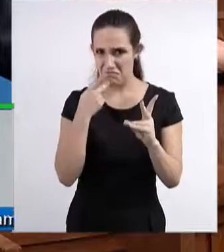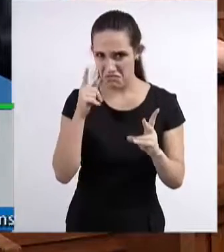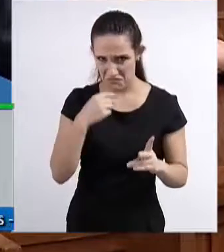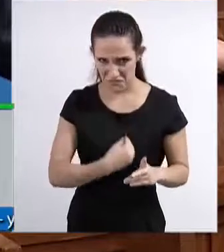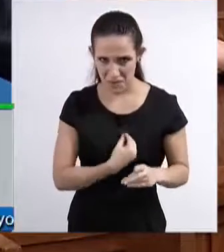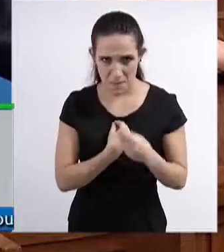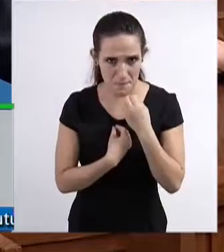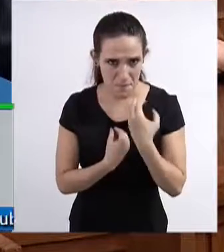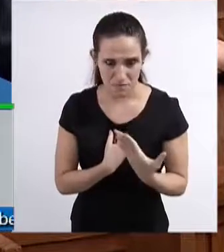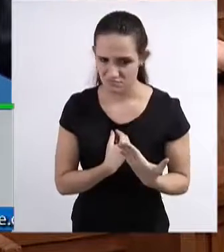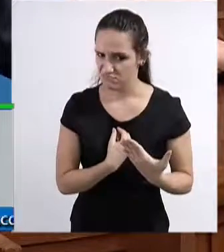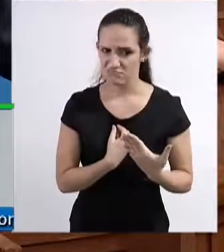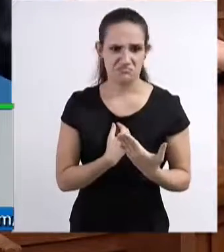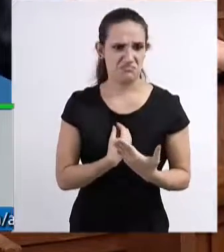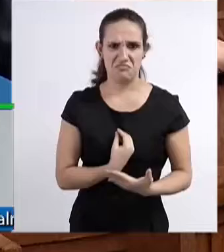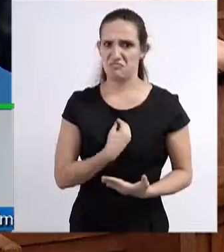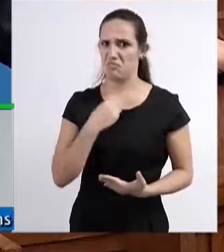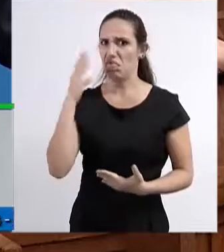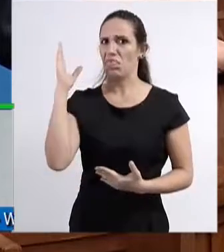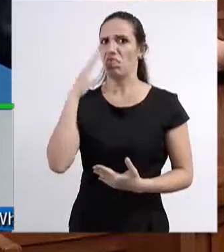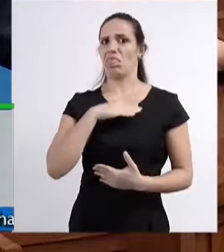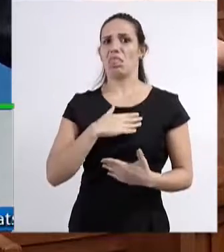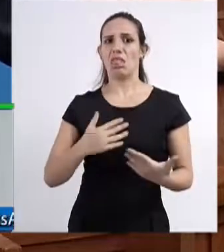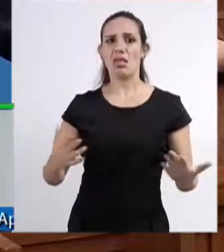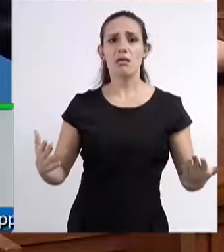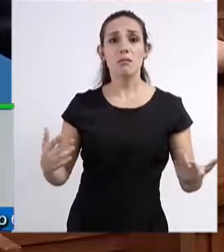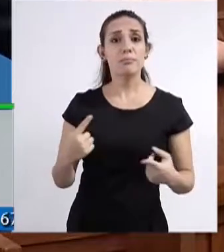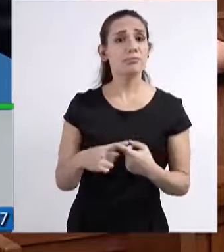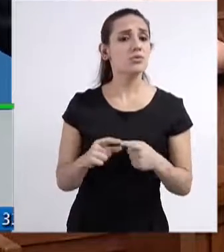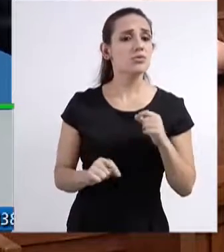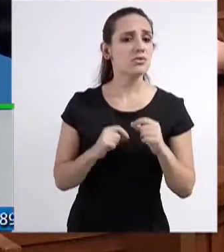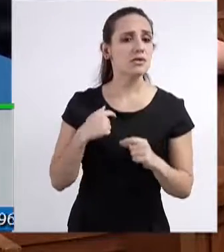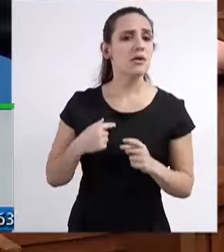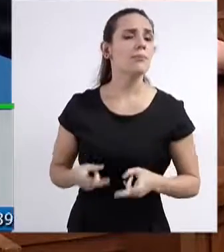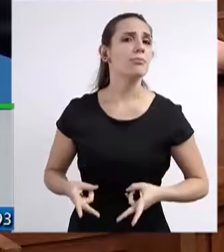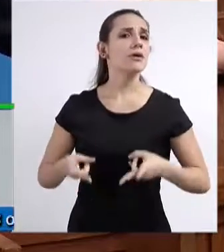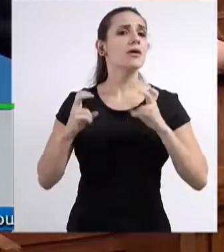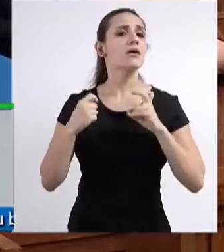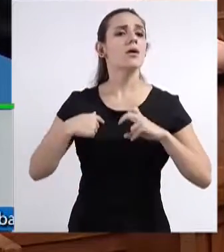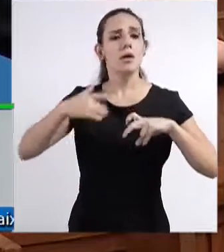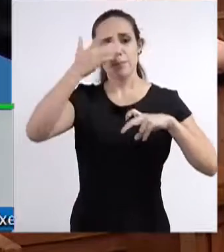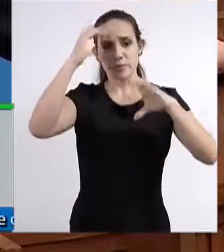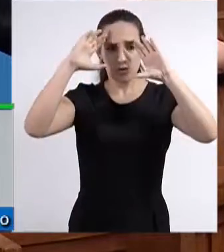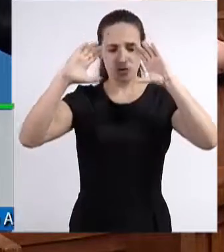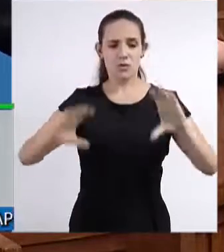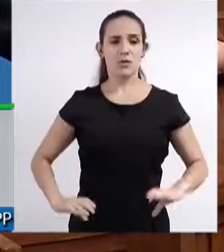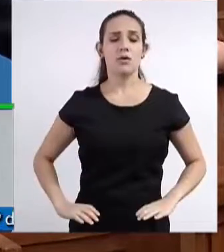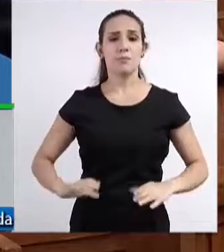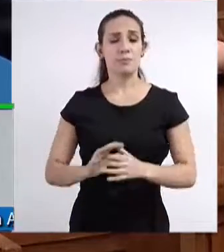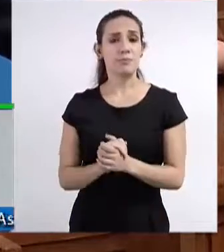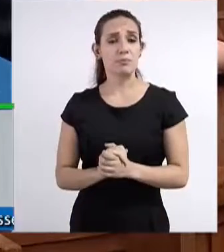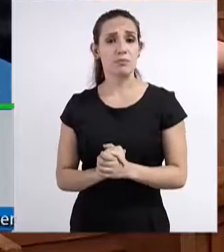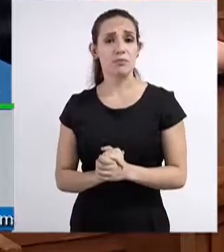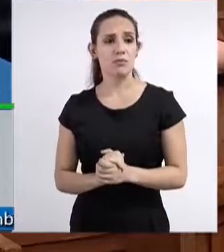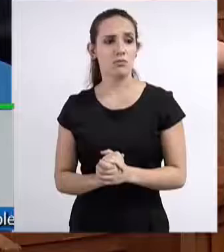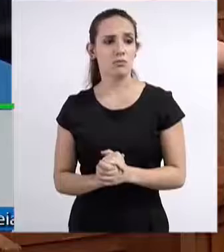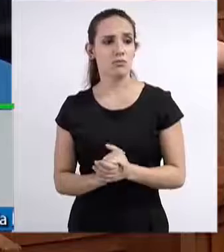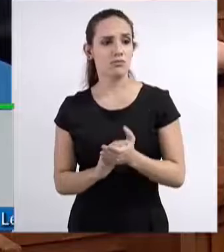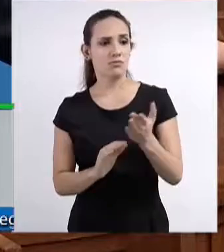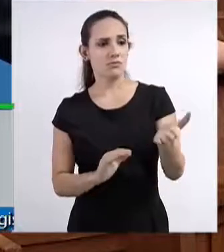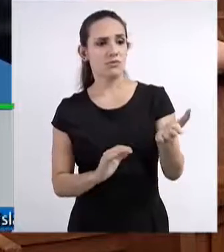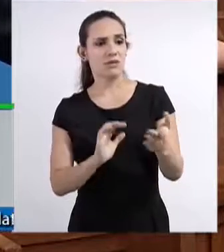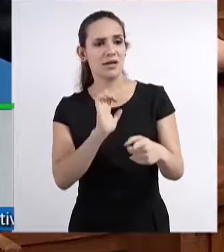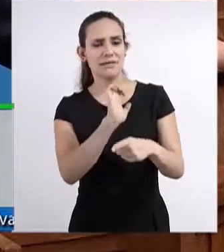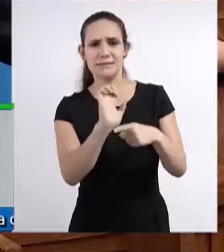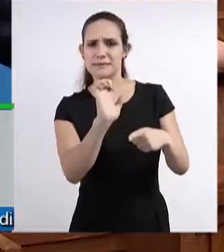que os indígenas vivem mal. A percepção que eu tenho como cidadão é de que a presença do Estado